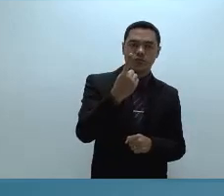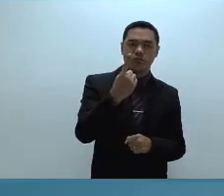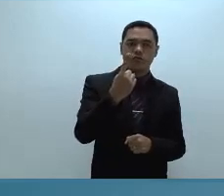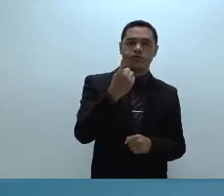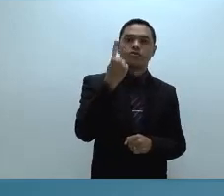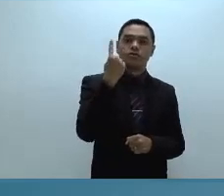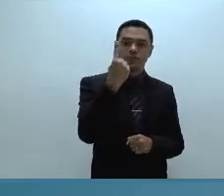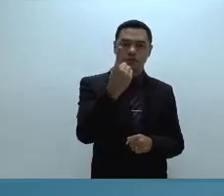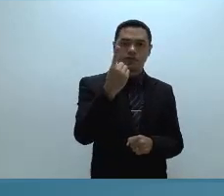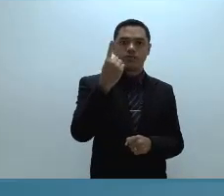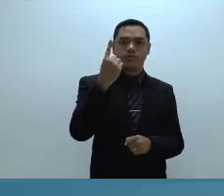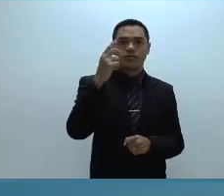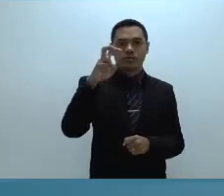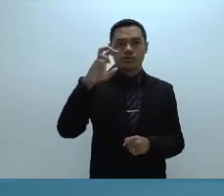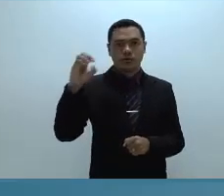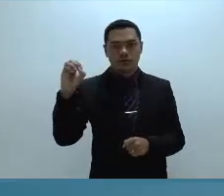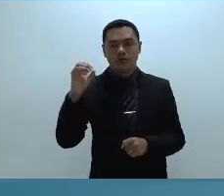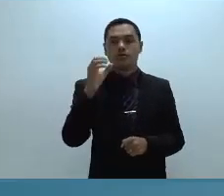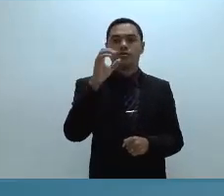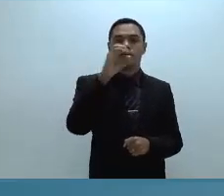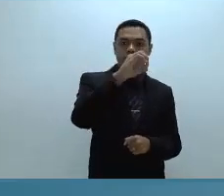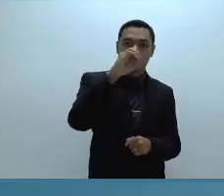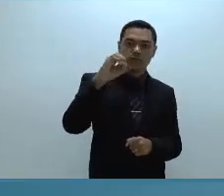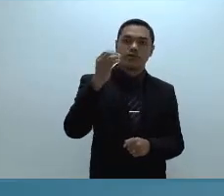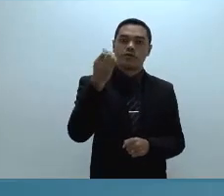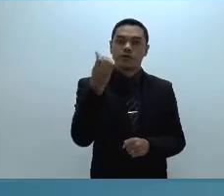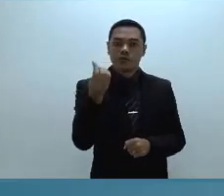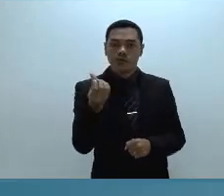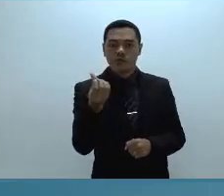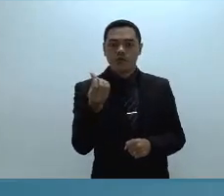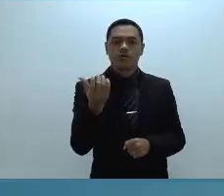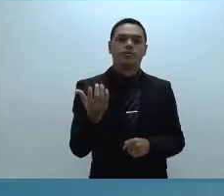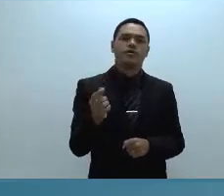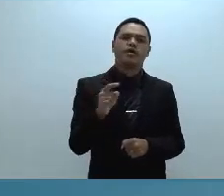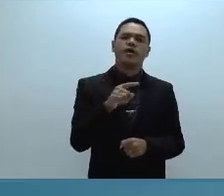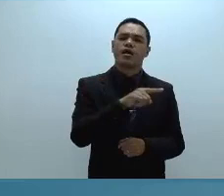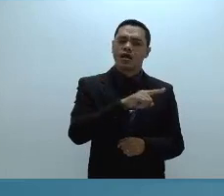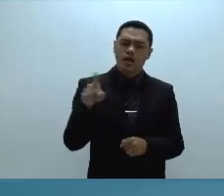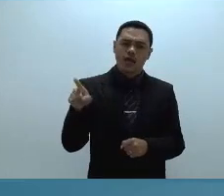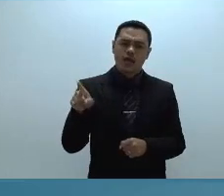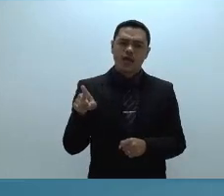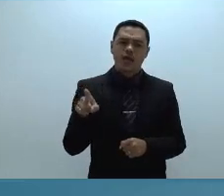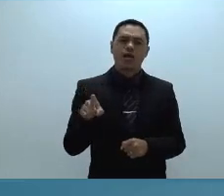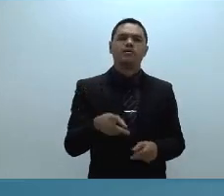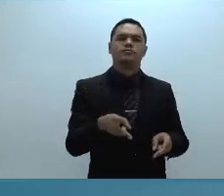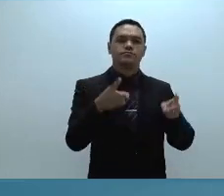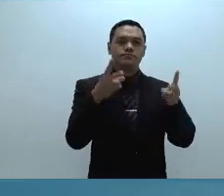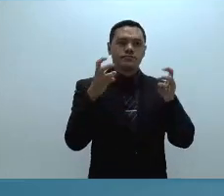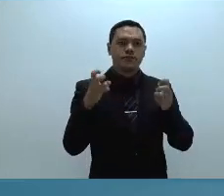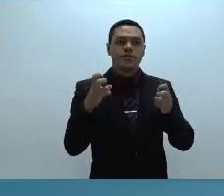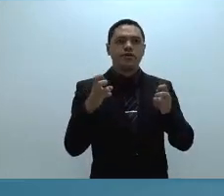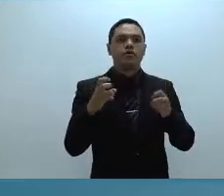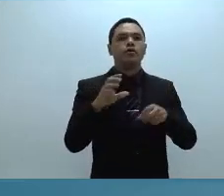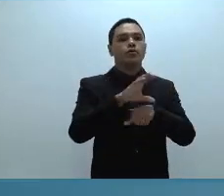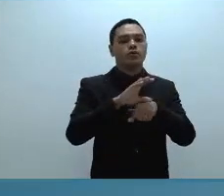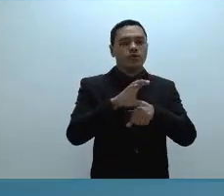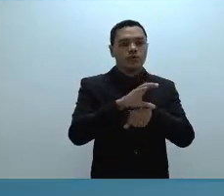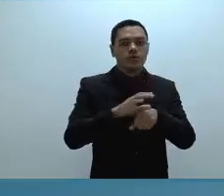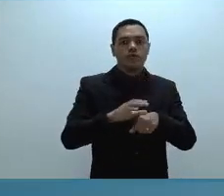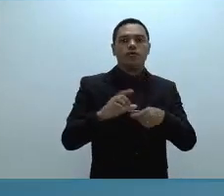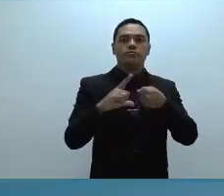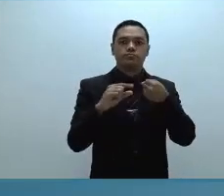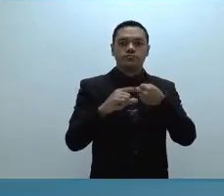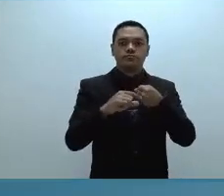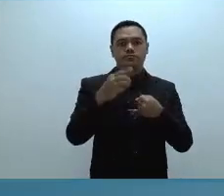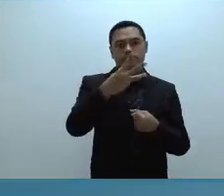150.006, que concedeu e reconheceu a constitucionalidade do artigo 31, inciso